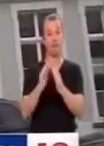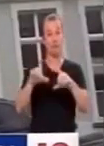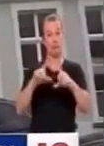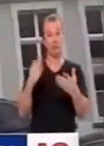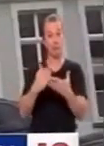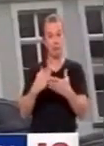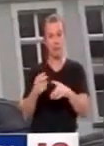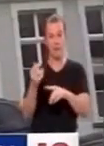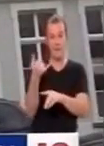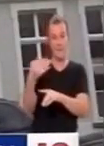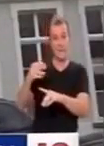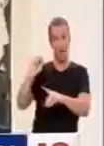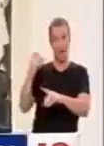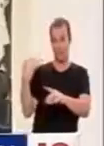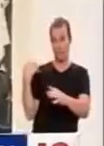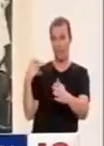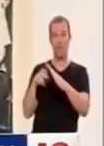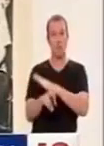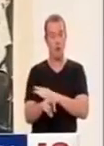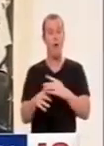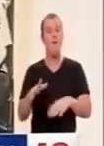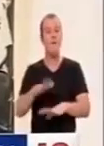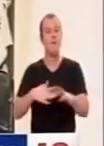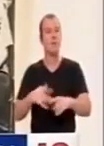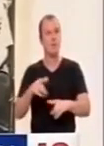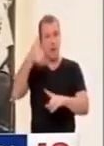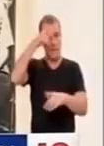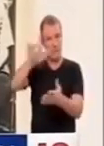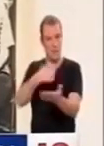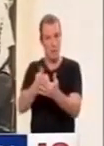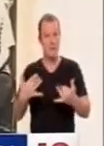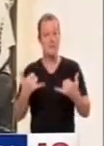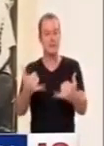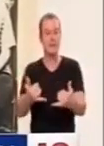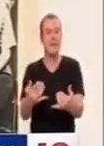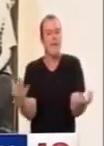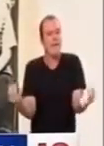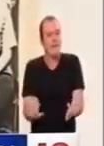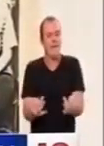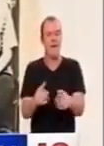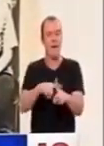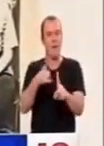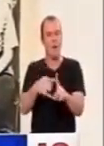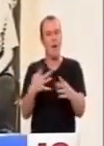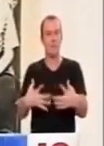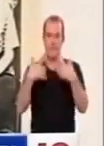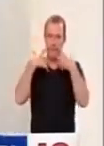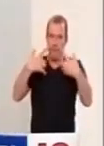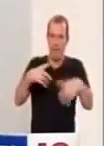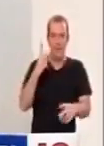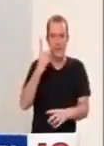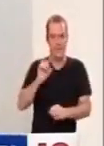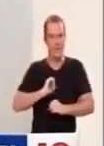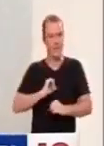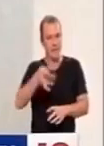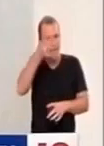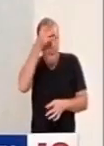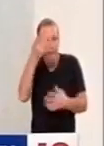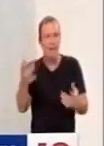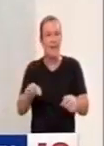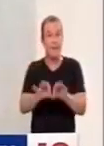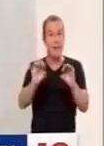atrás, filo a seguir à licenciatura. E, de facto, foi um dos anos mais marcantes da minha vida, como eu julgo que é para todos